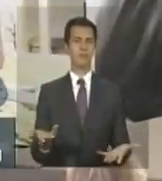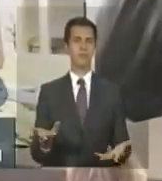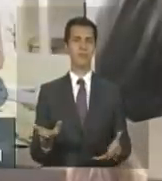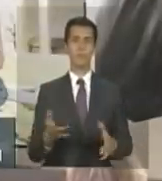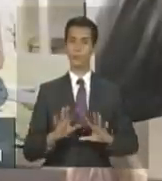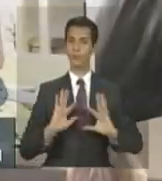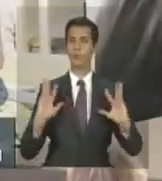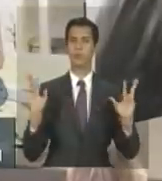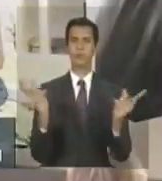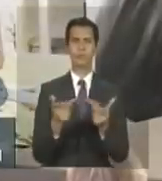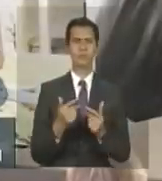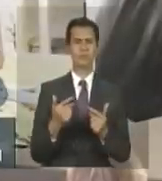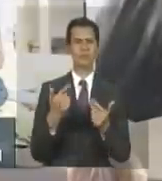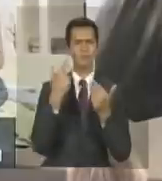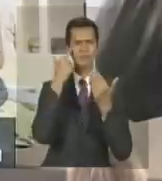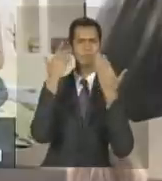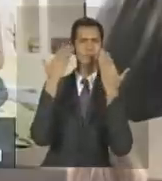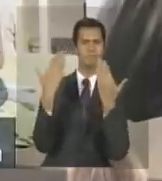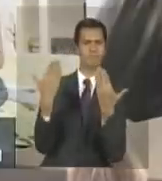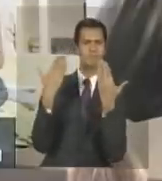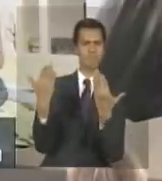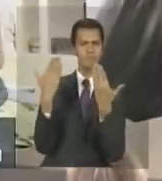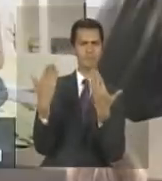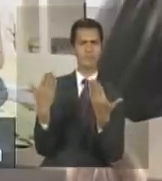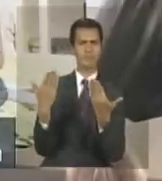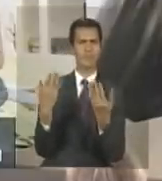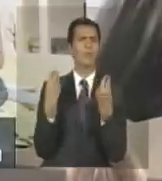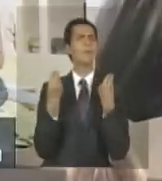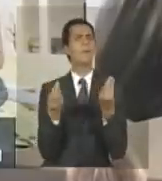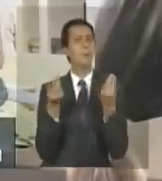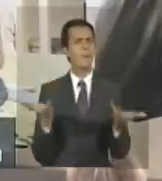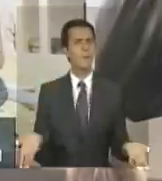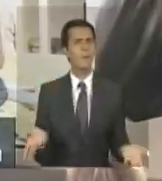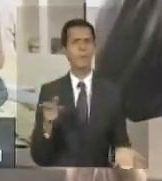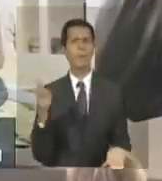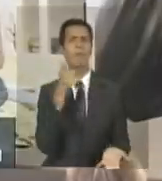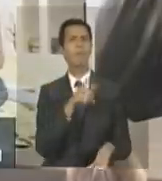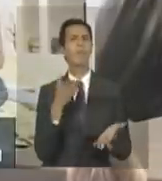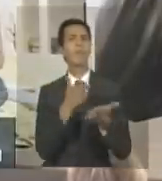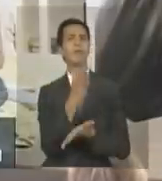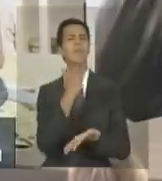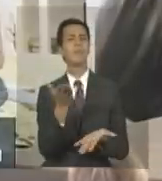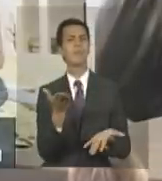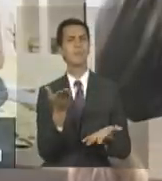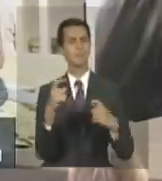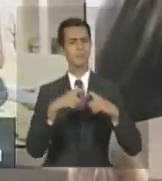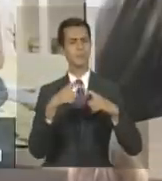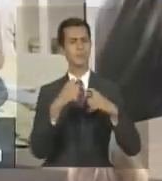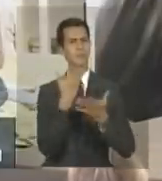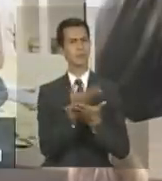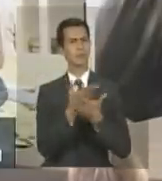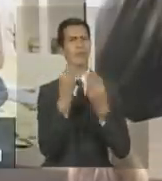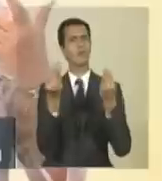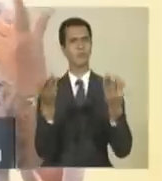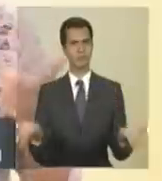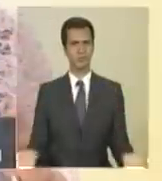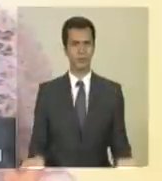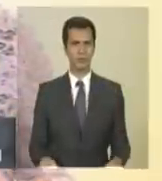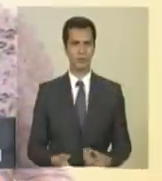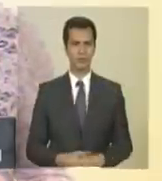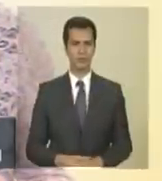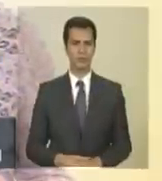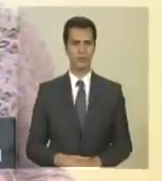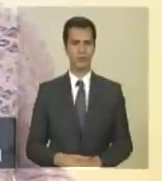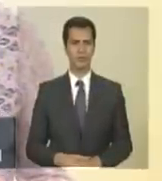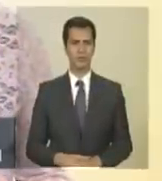deles uma desconfiança, mas como é que será que ela conseguiu? E eu acho que esse como é que será que